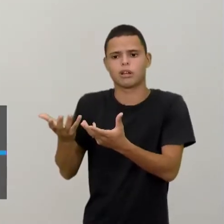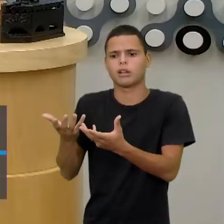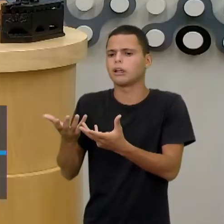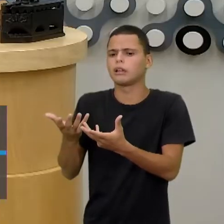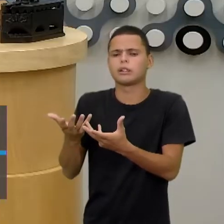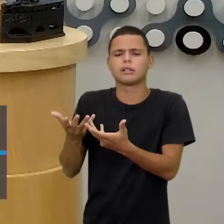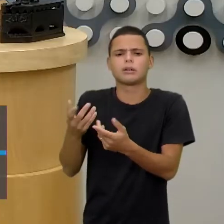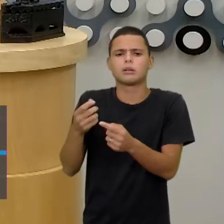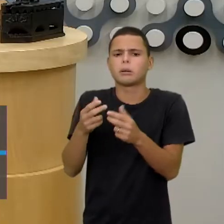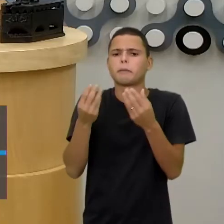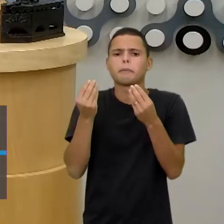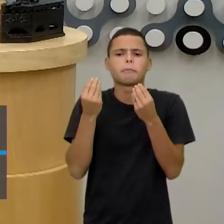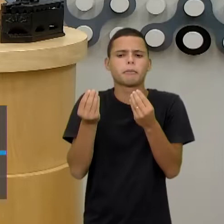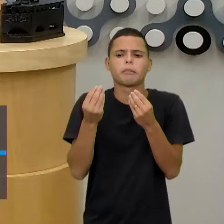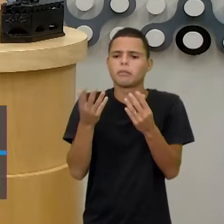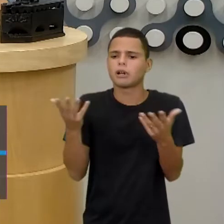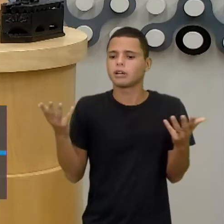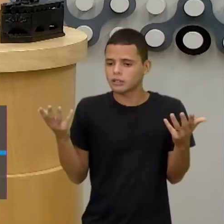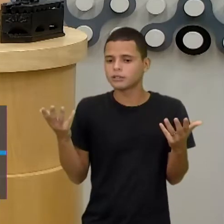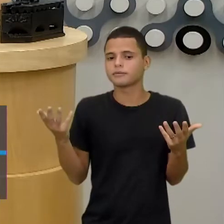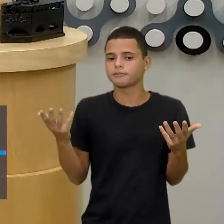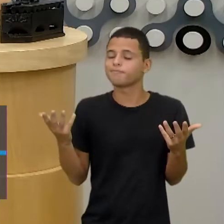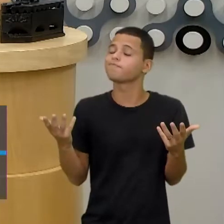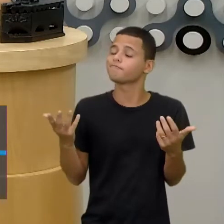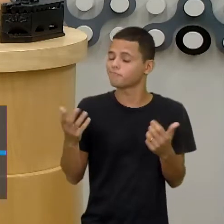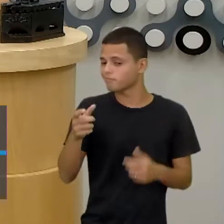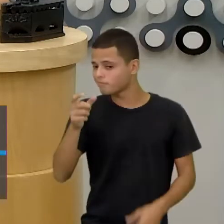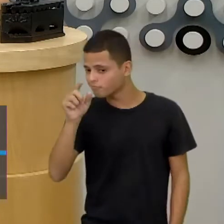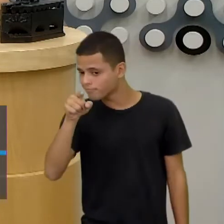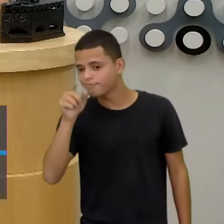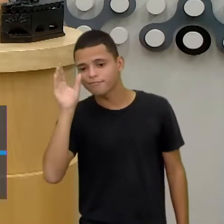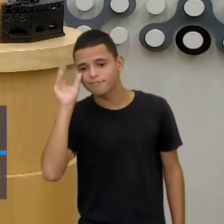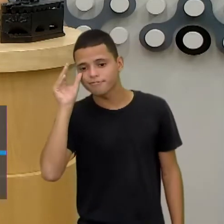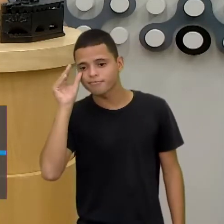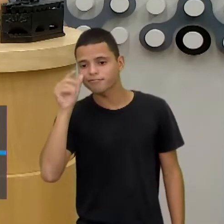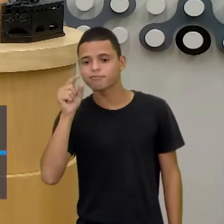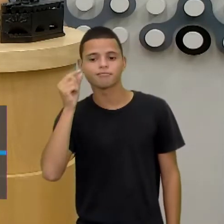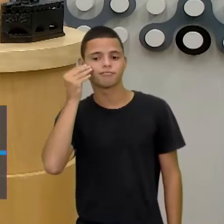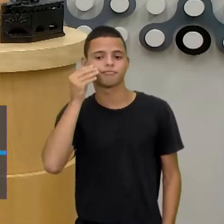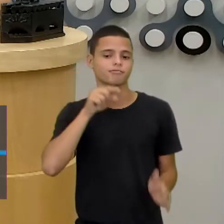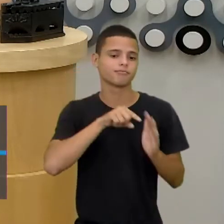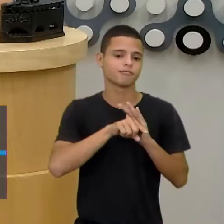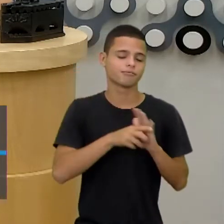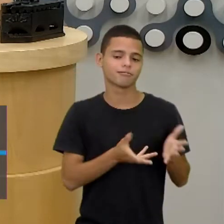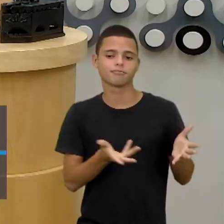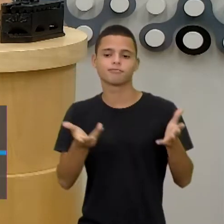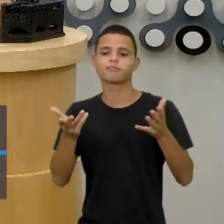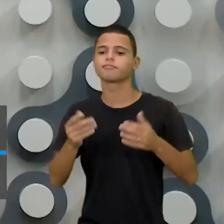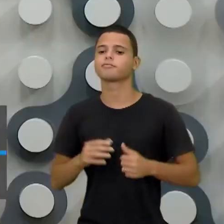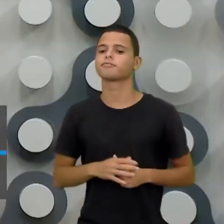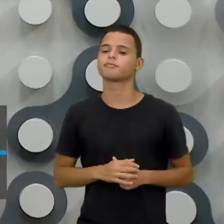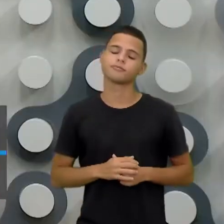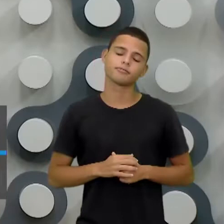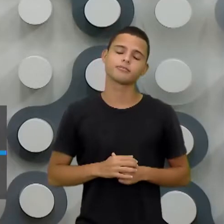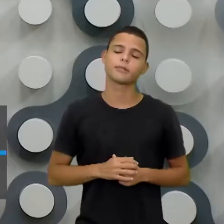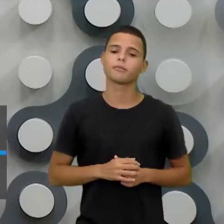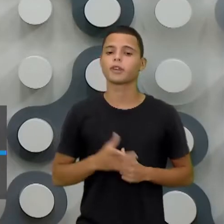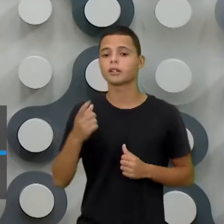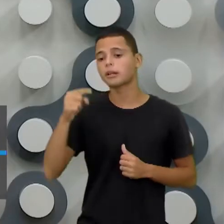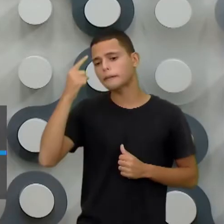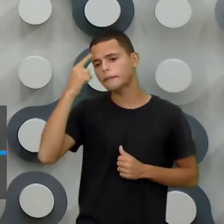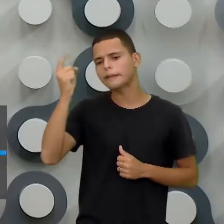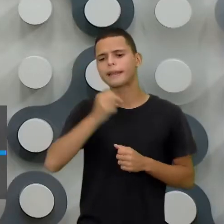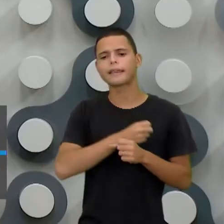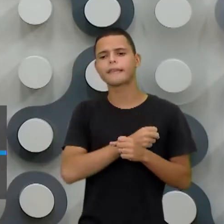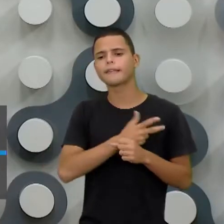era direcionado esses Sim. contos, né? Vamos deixar aí essa curiosidade para vocês buscarem, tá bom? Então, só para a gente pensar aí na